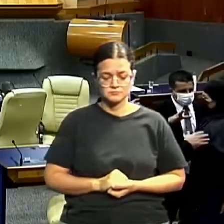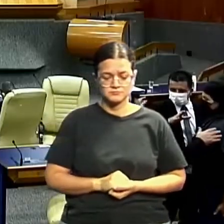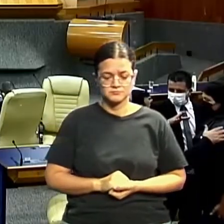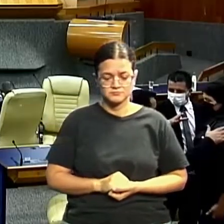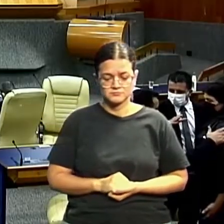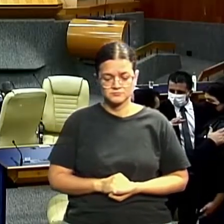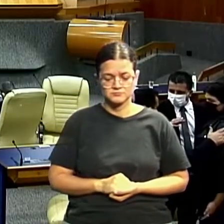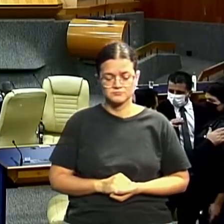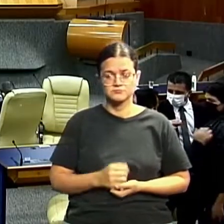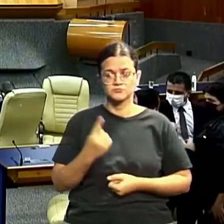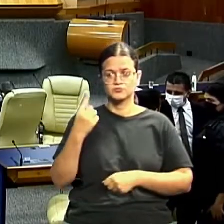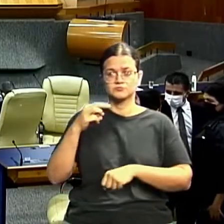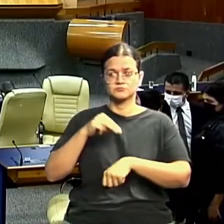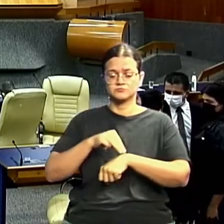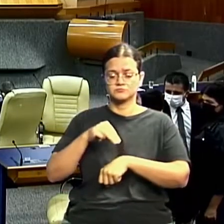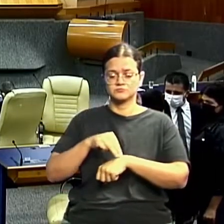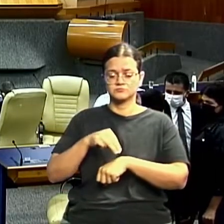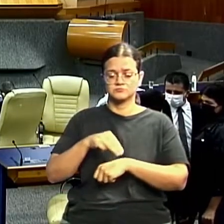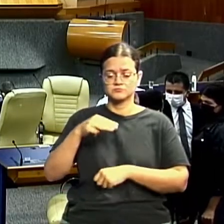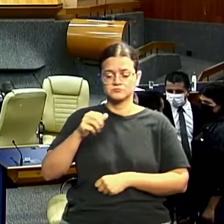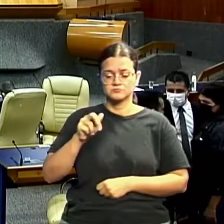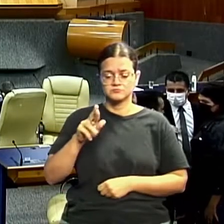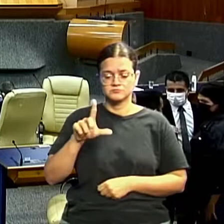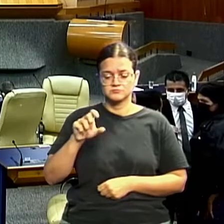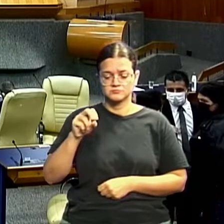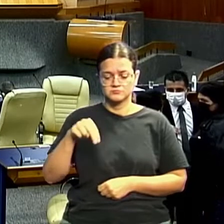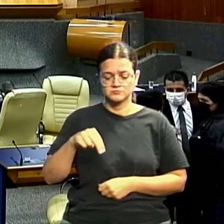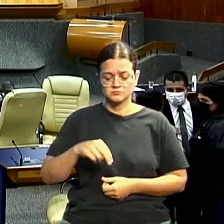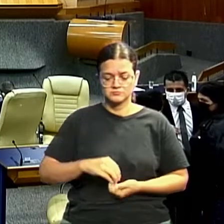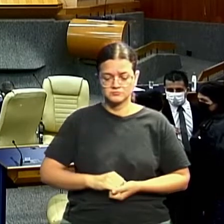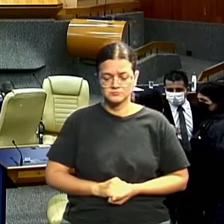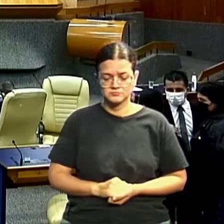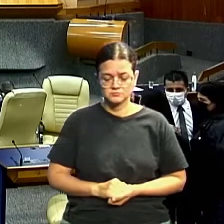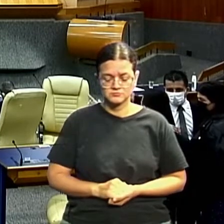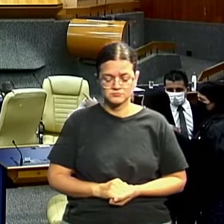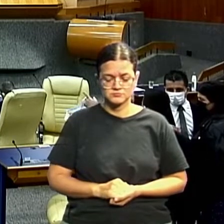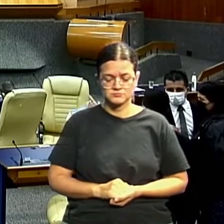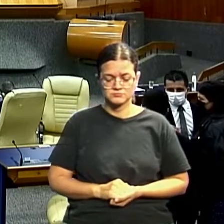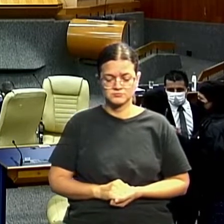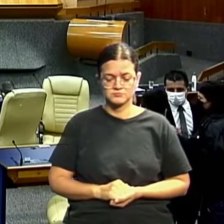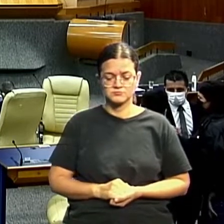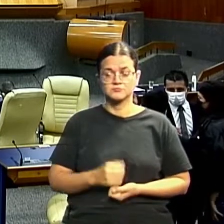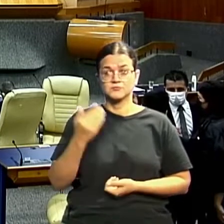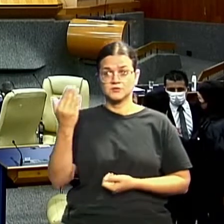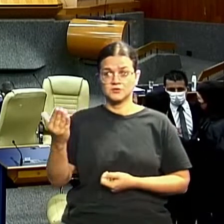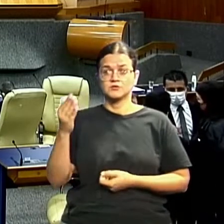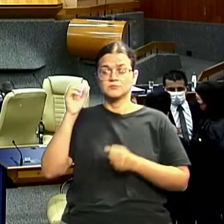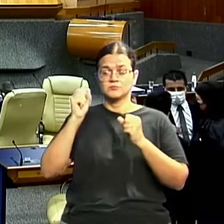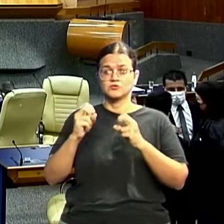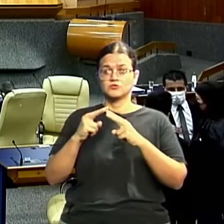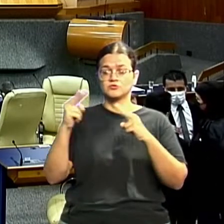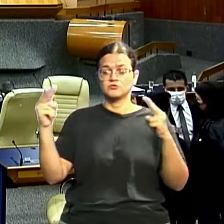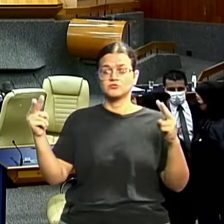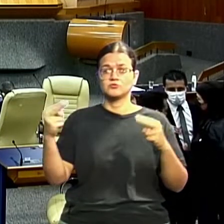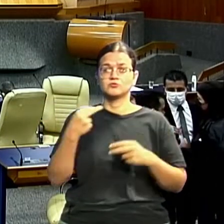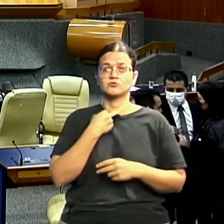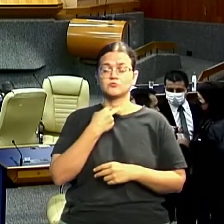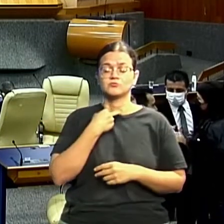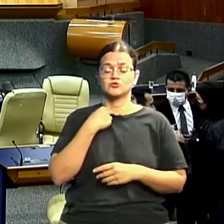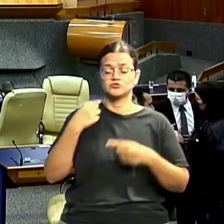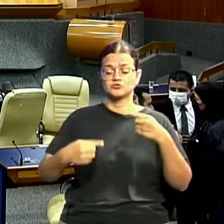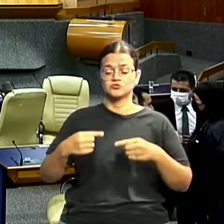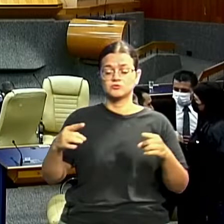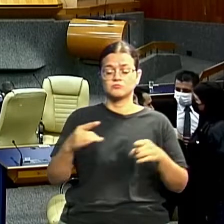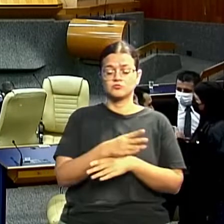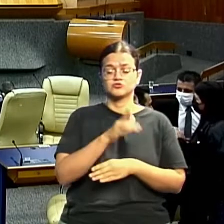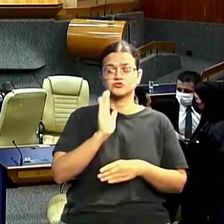Presidente, questão de ordem. Ele não pode discutir. Vossa Excelência está online e não pode mais discutir porque